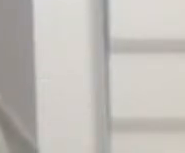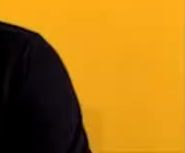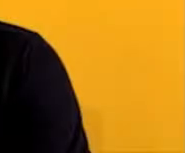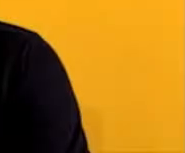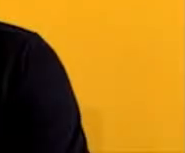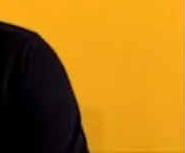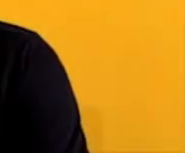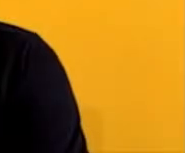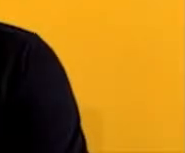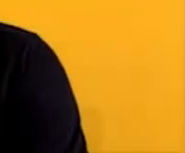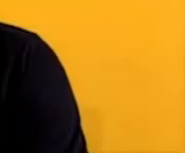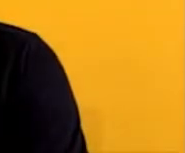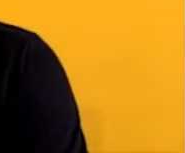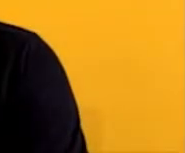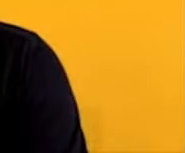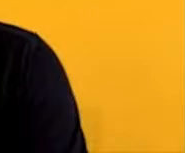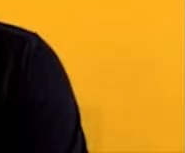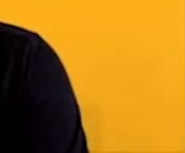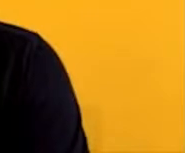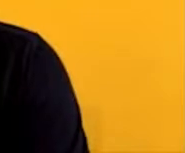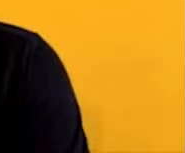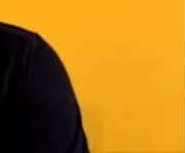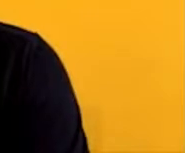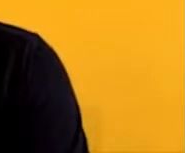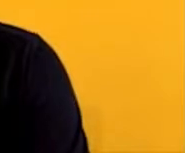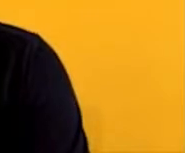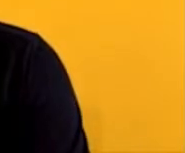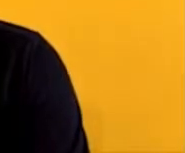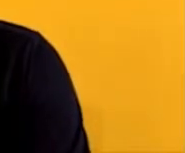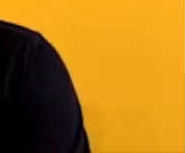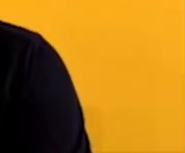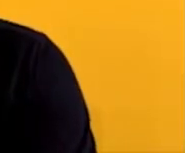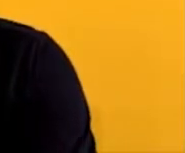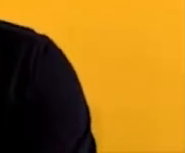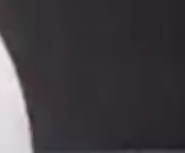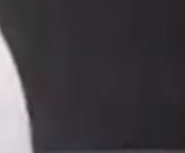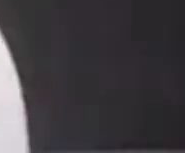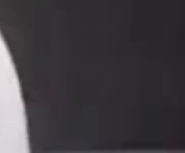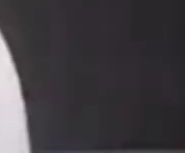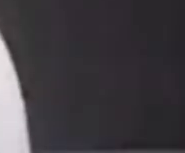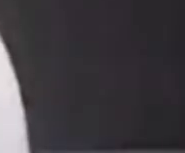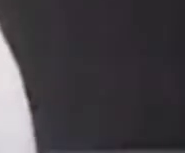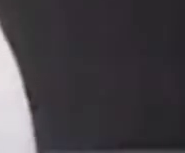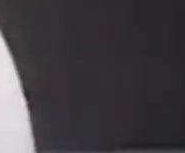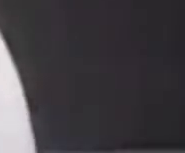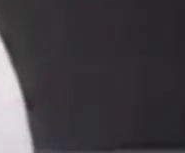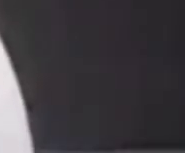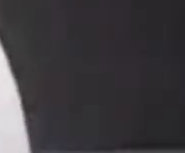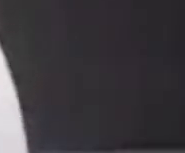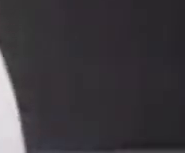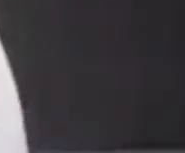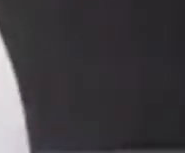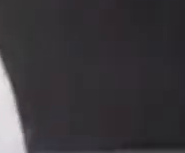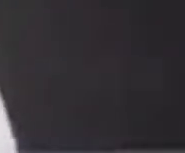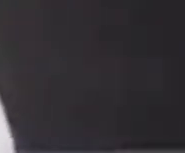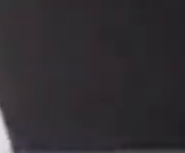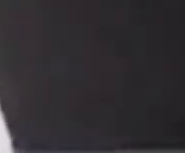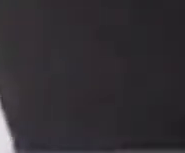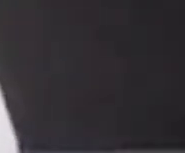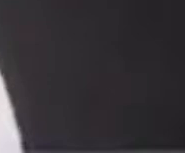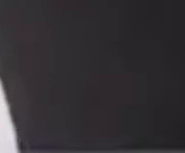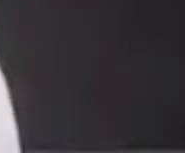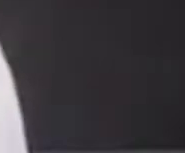complicado. Quando veio a pandemia, a gente precisou desenvolver uma maneira de perder o